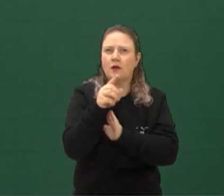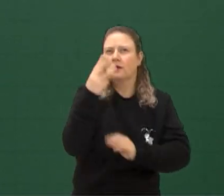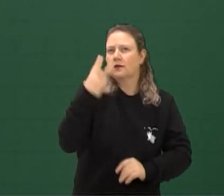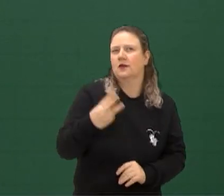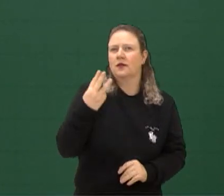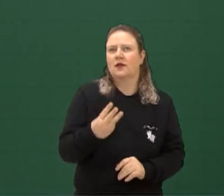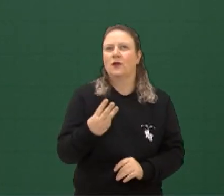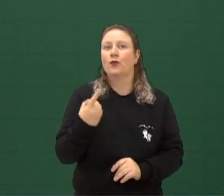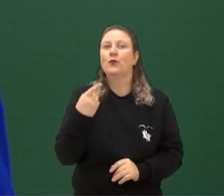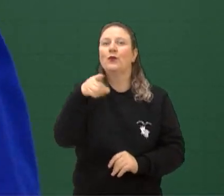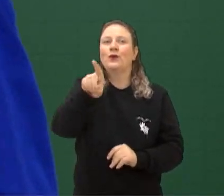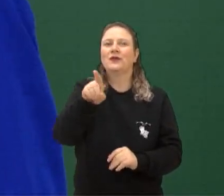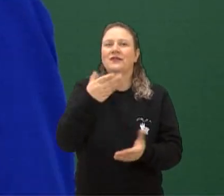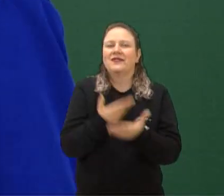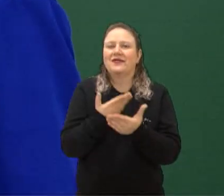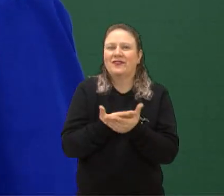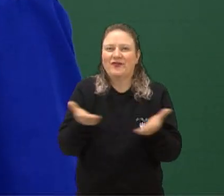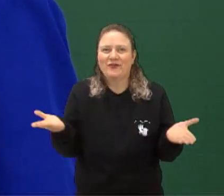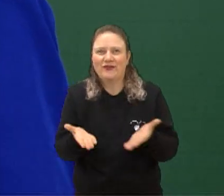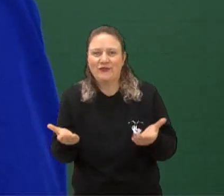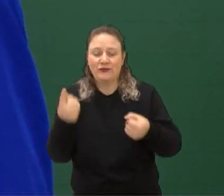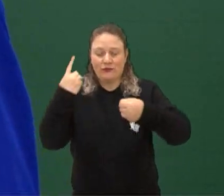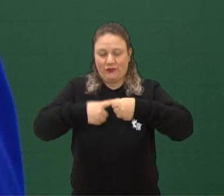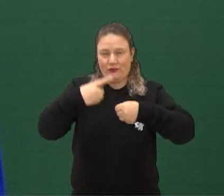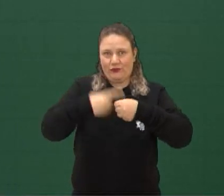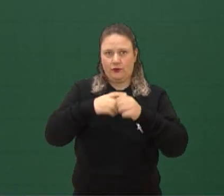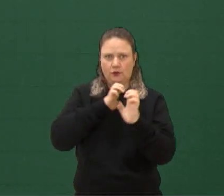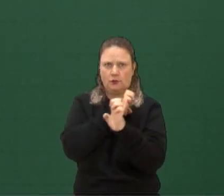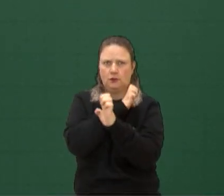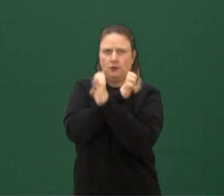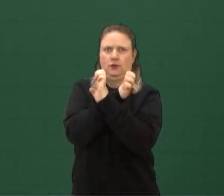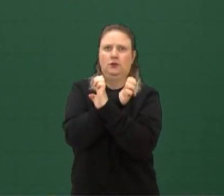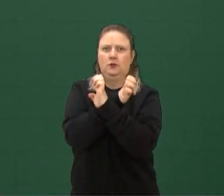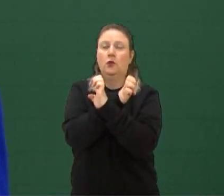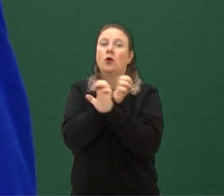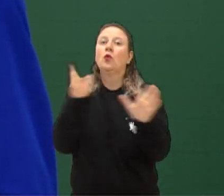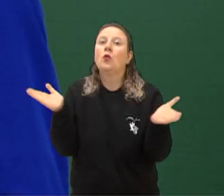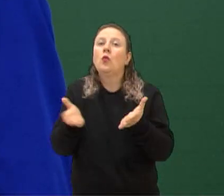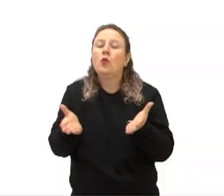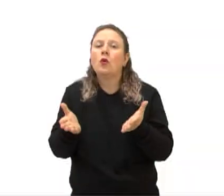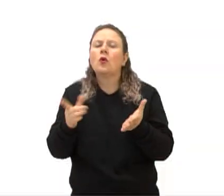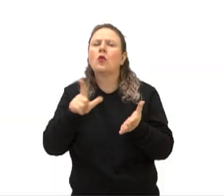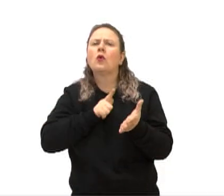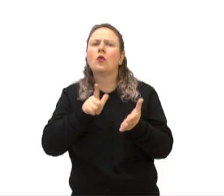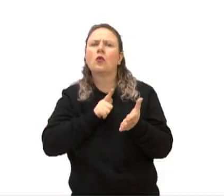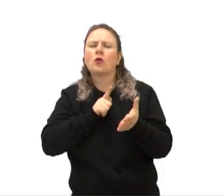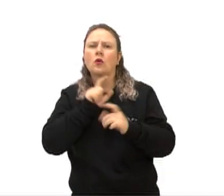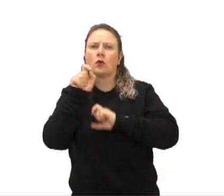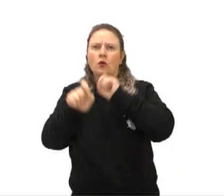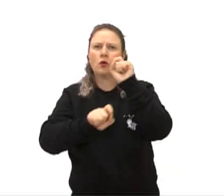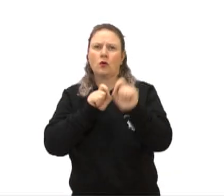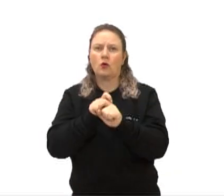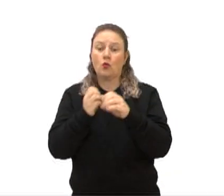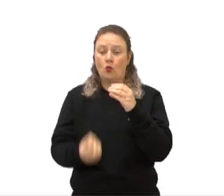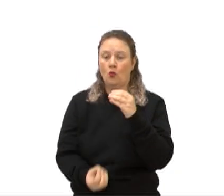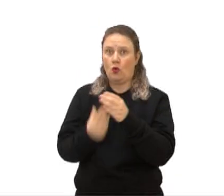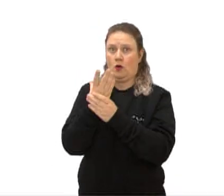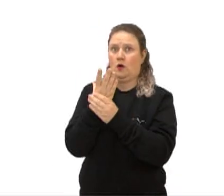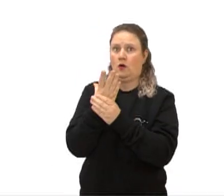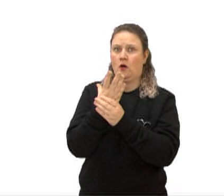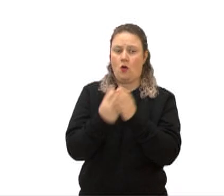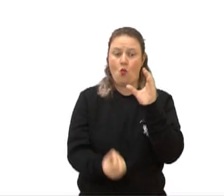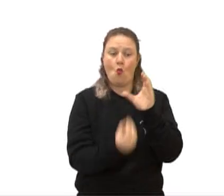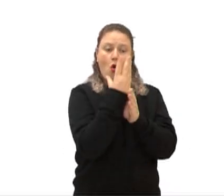último quiz da aula de hoje, tá? Sobre a cidade de Esparta, tá? Instituição espartana que formulava as